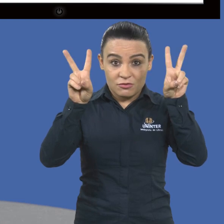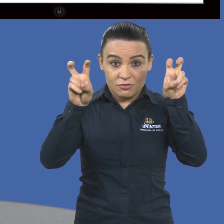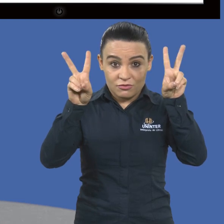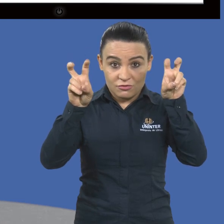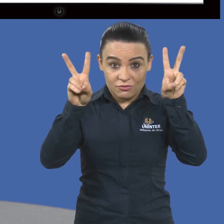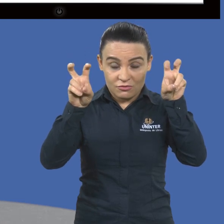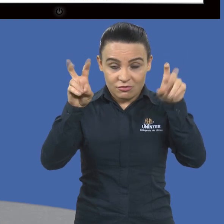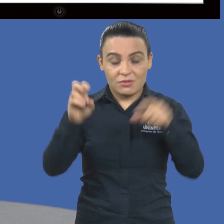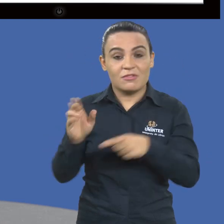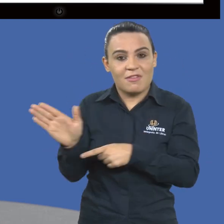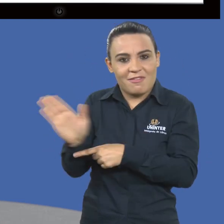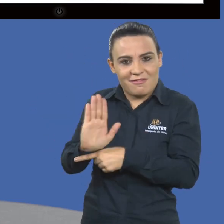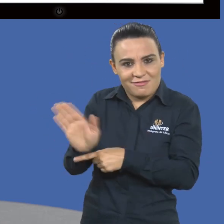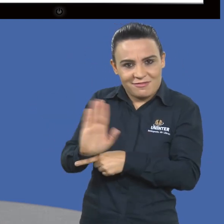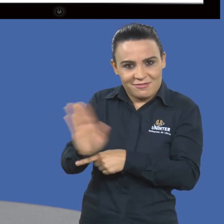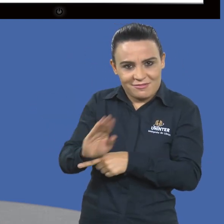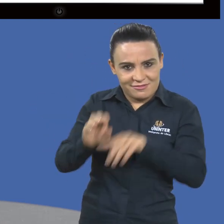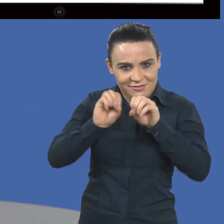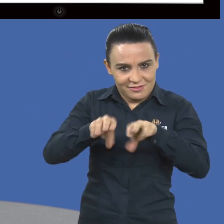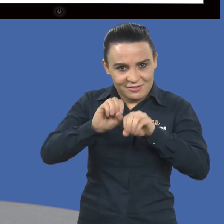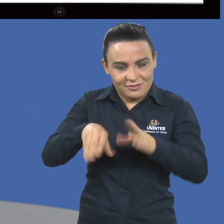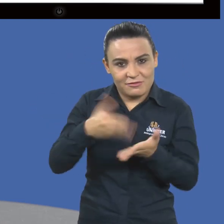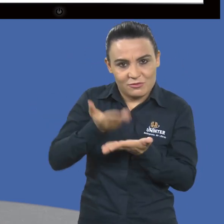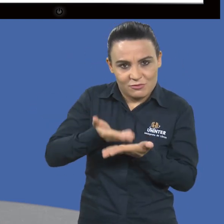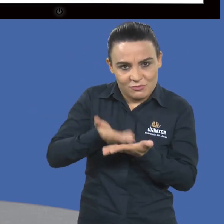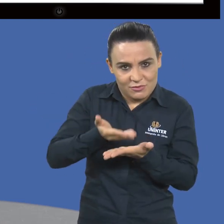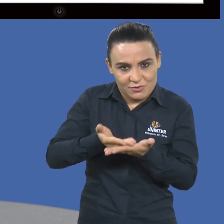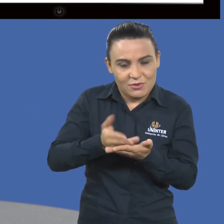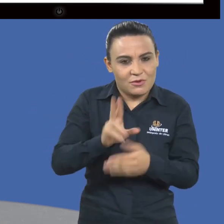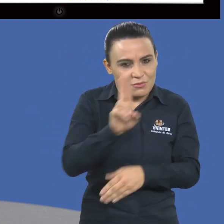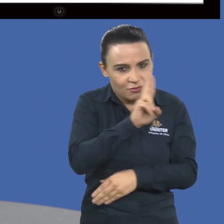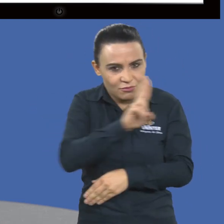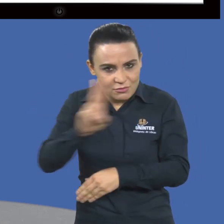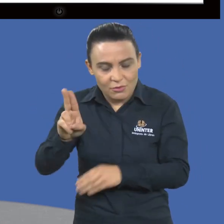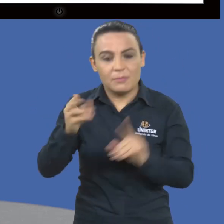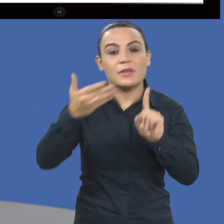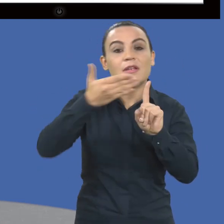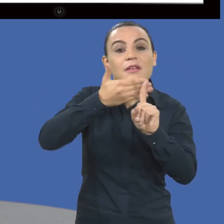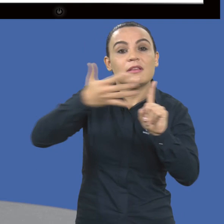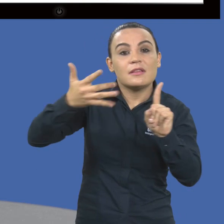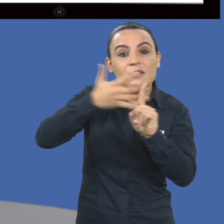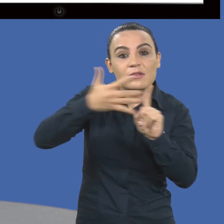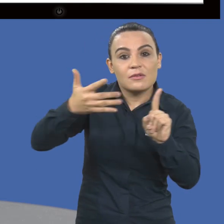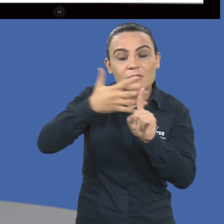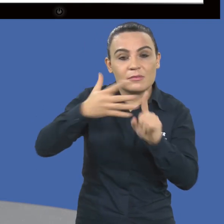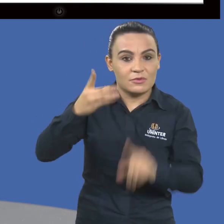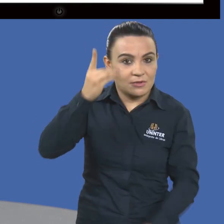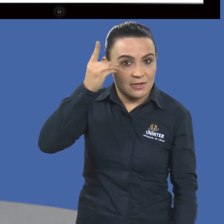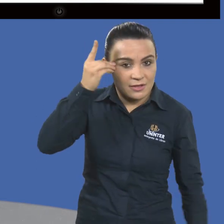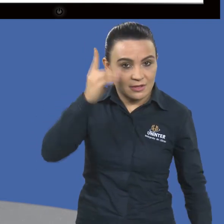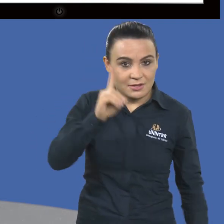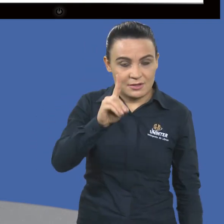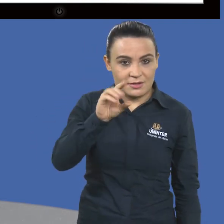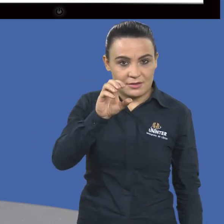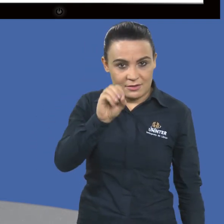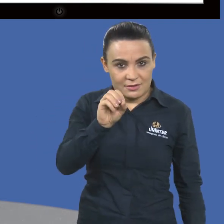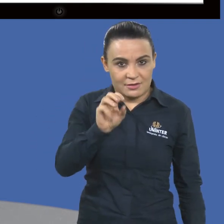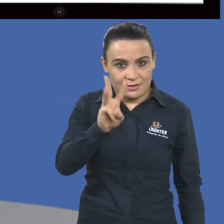Então, o título dessa nossa videoaula ficou como Síndrome de